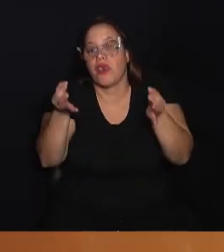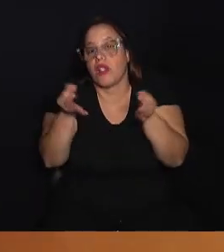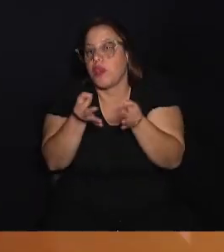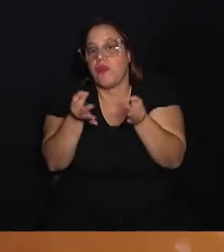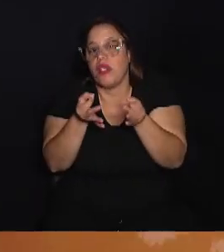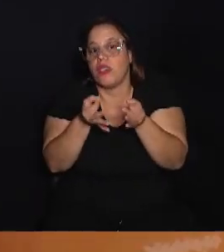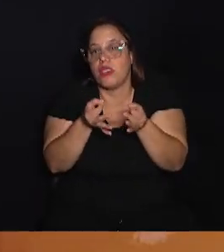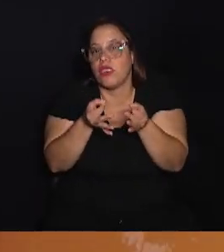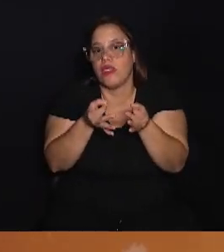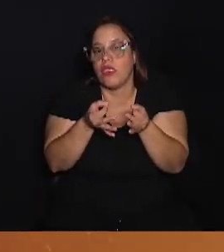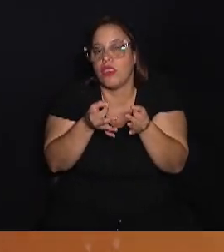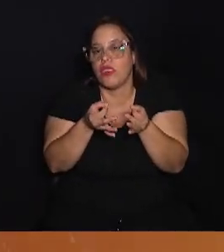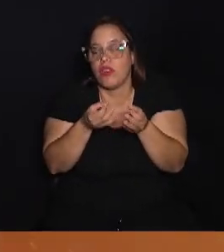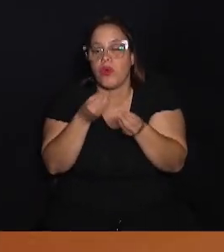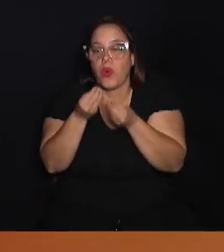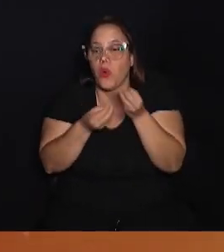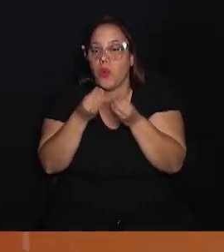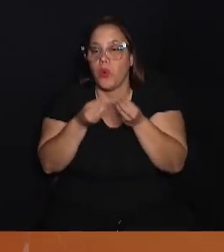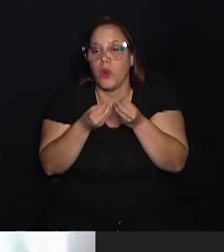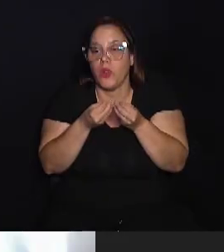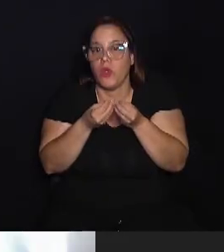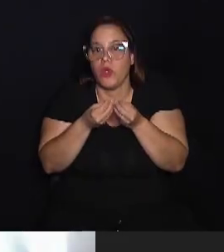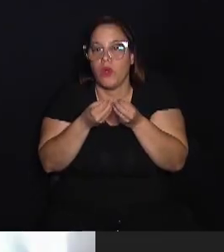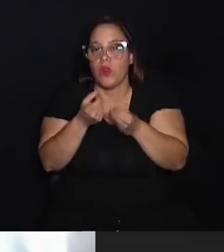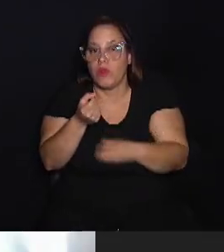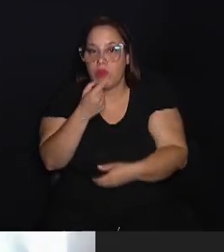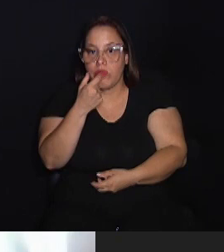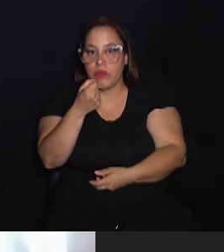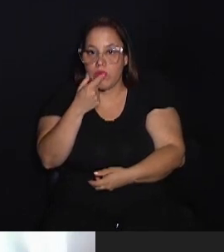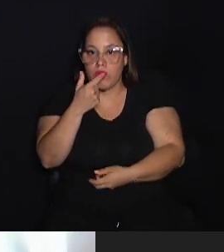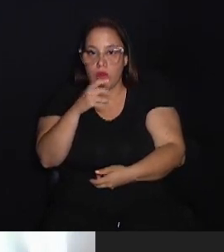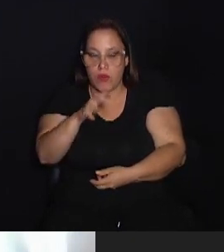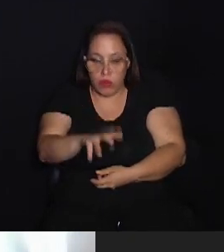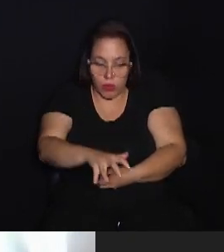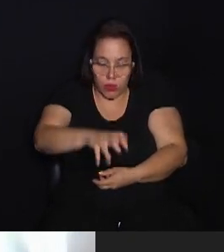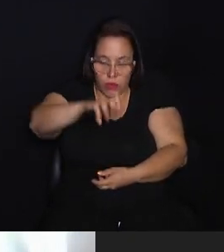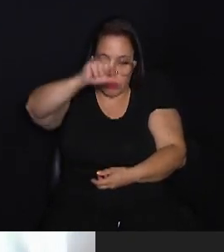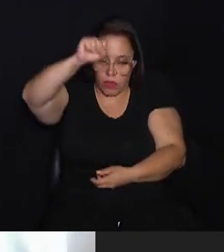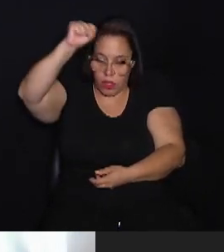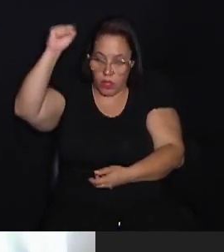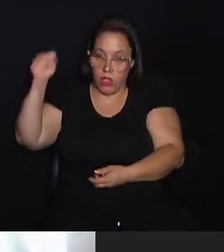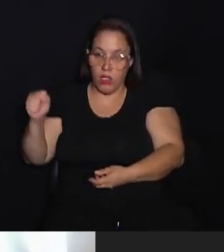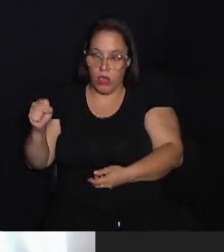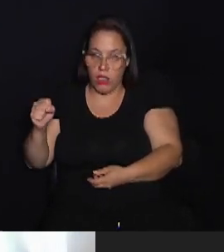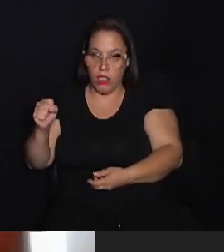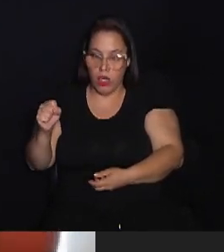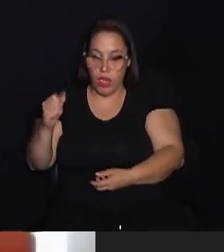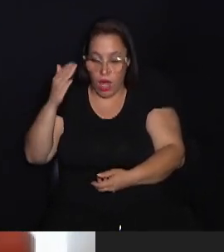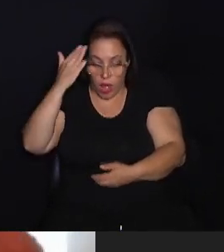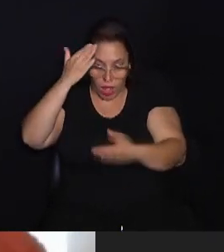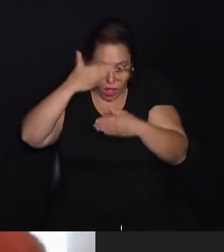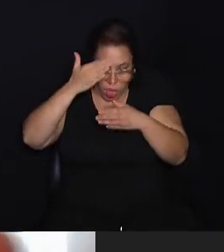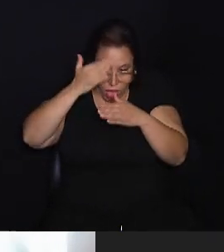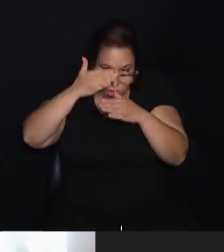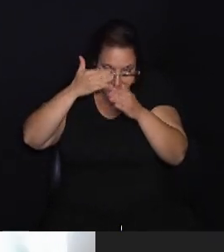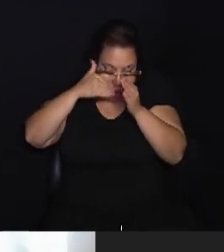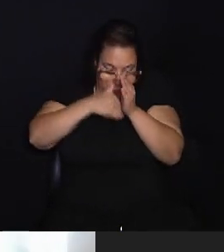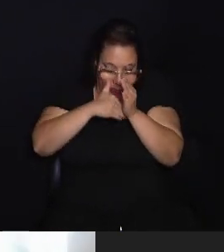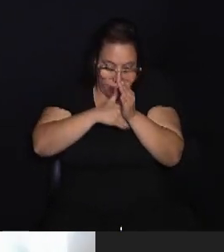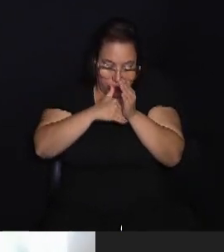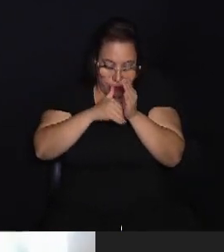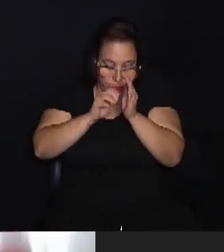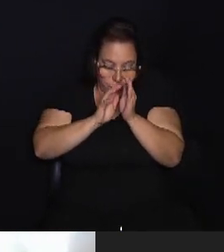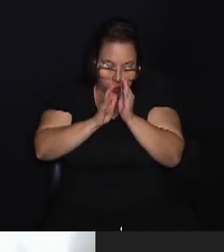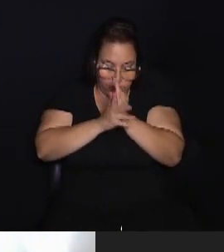simplista, é como se esse medicamento removesse essa camuflagem